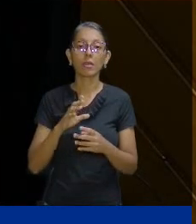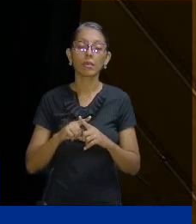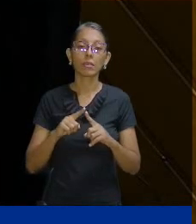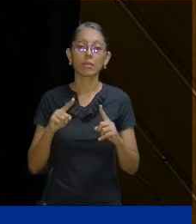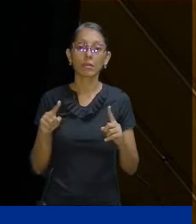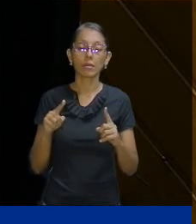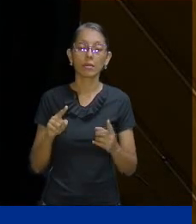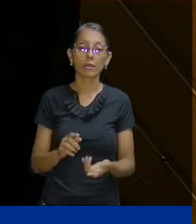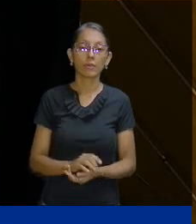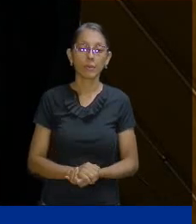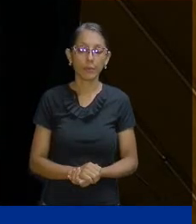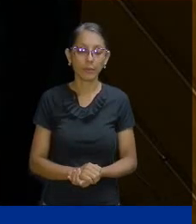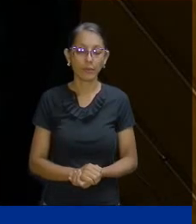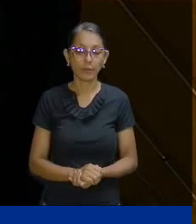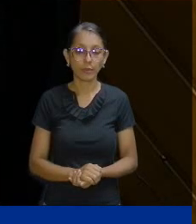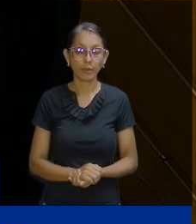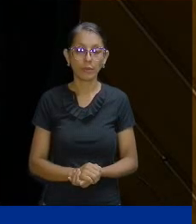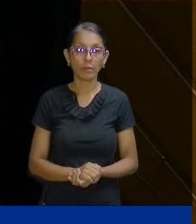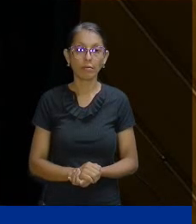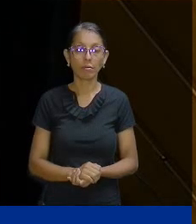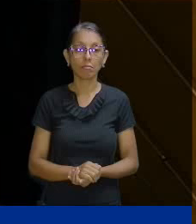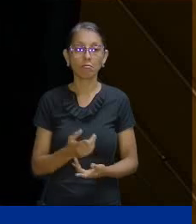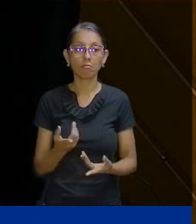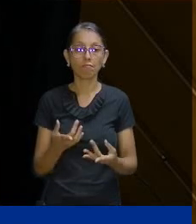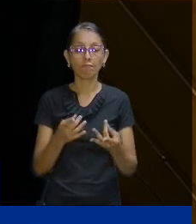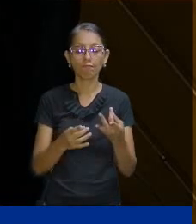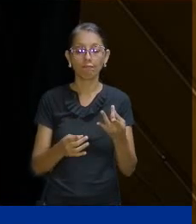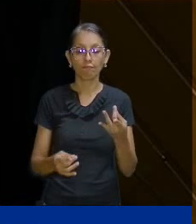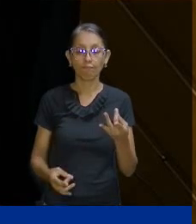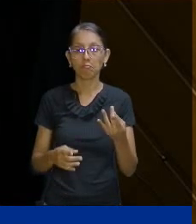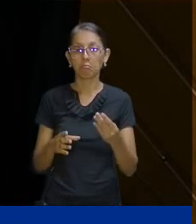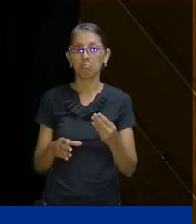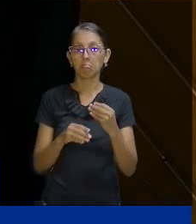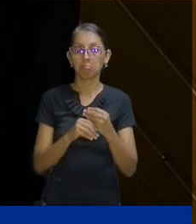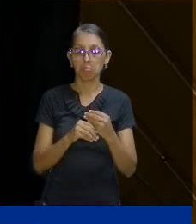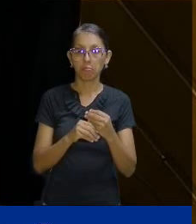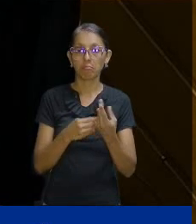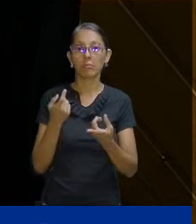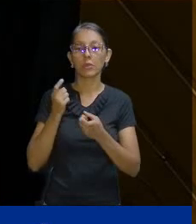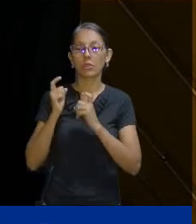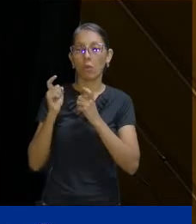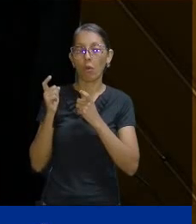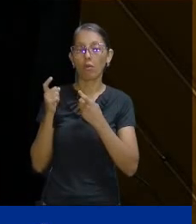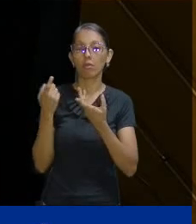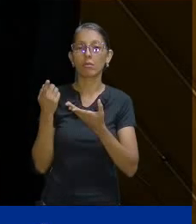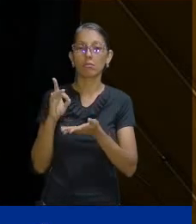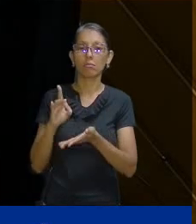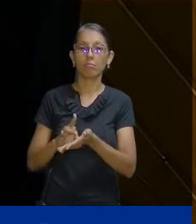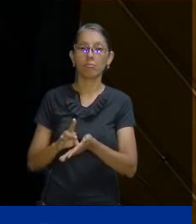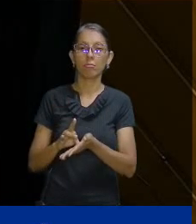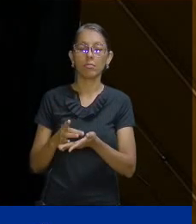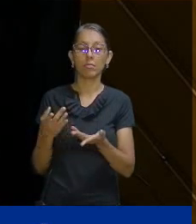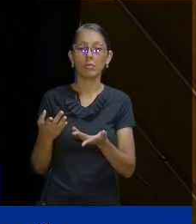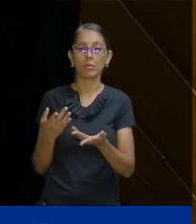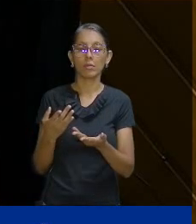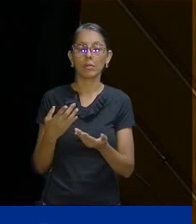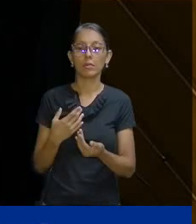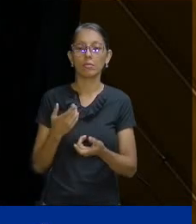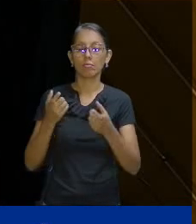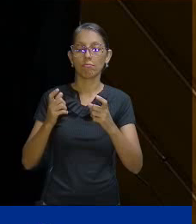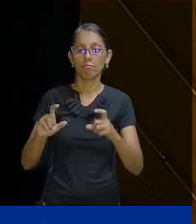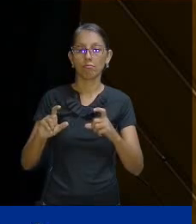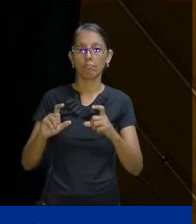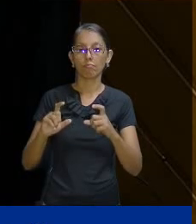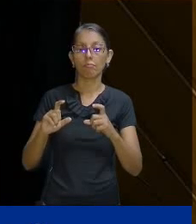e da ampla defesa. A ausência de transcrição completa dos diálogos e a seleção arbitrária de trechos,